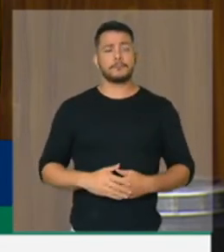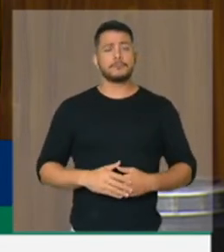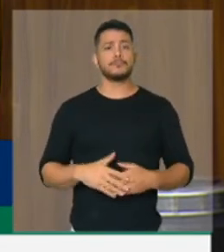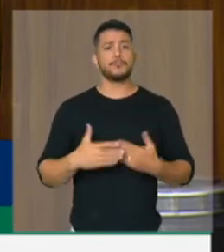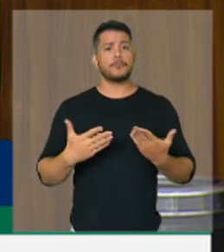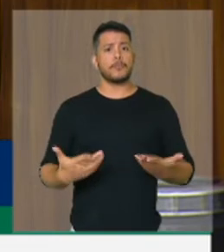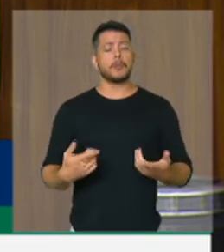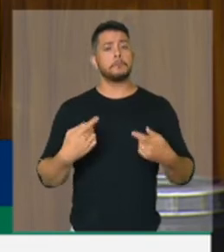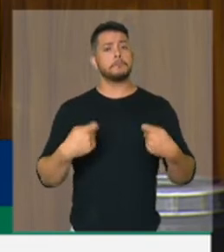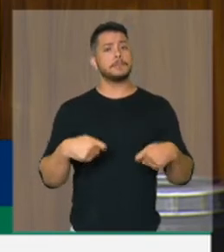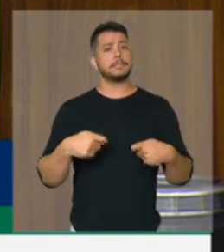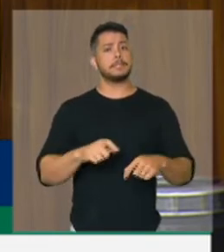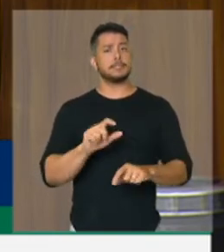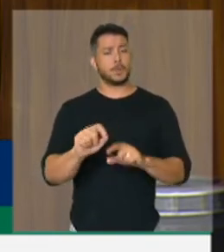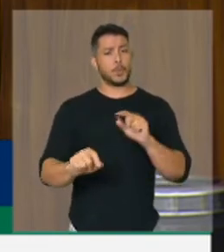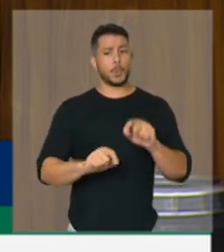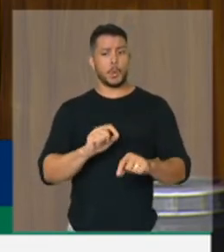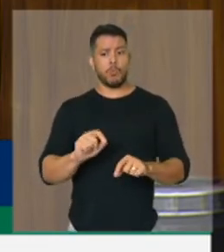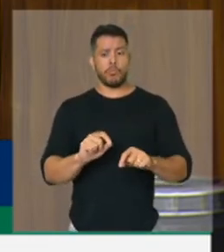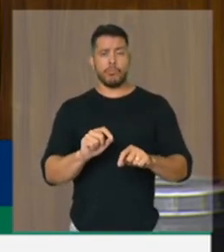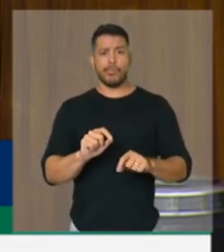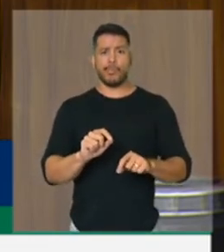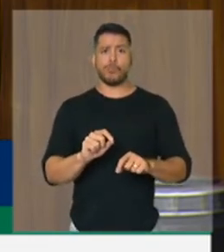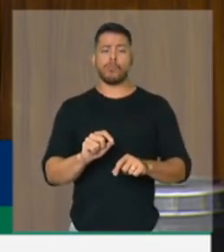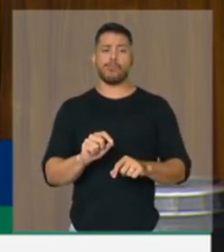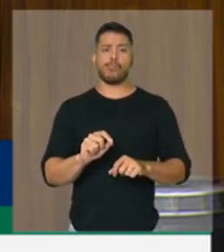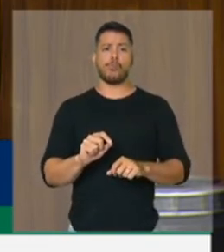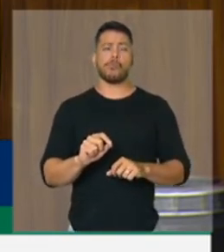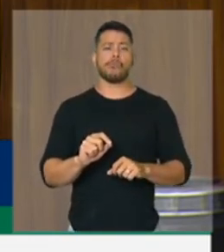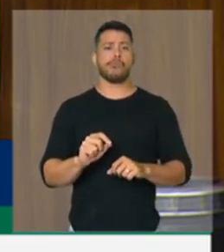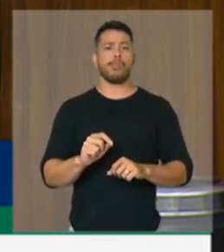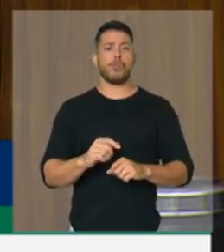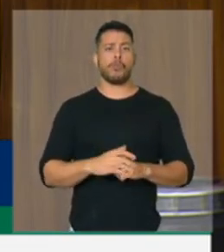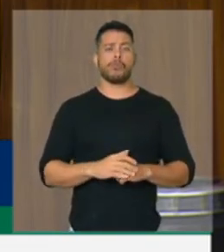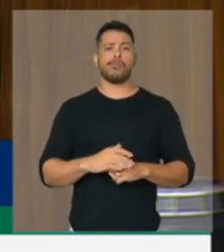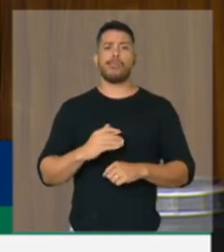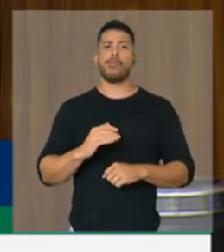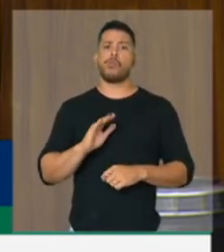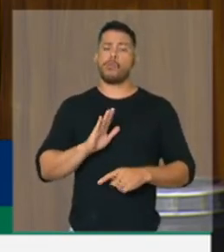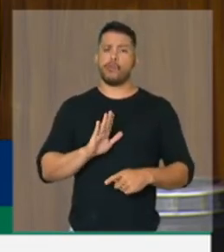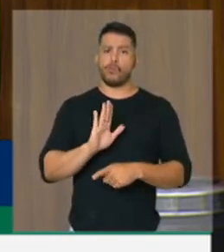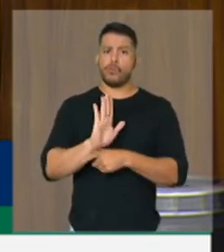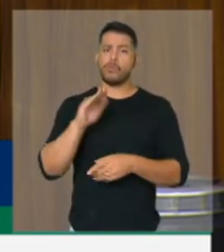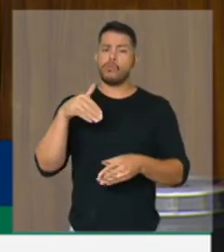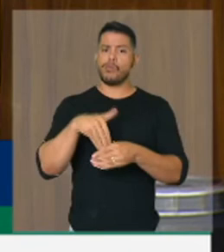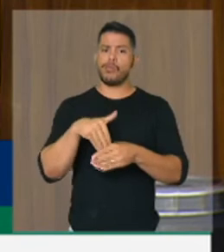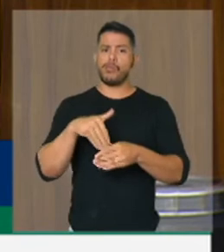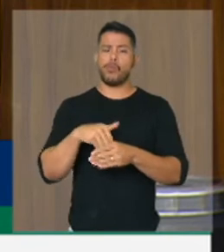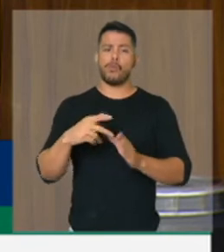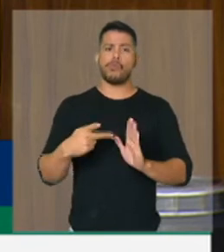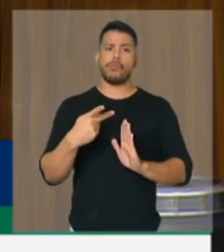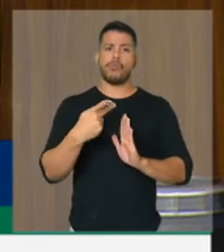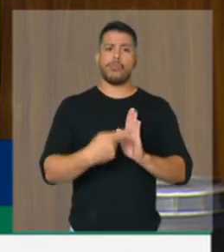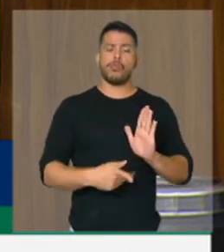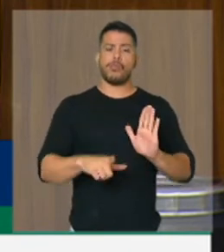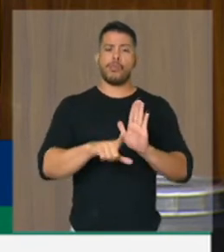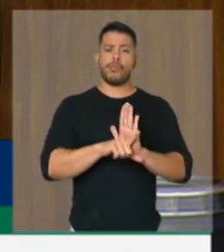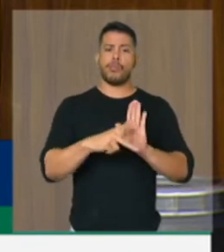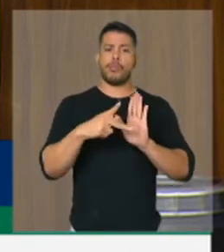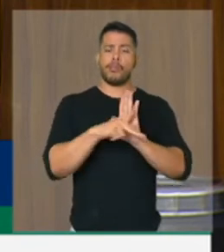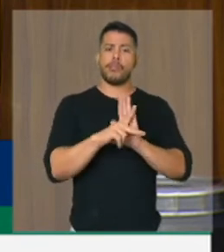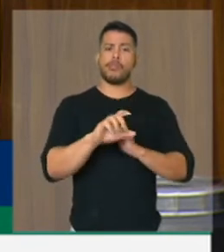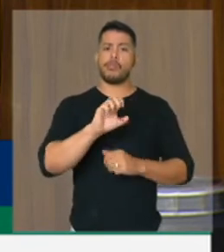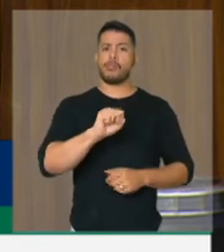carga do lombo do pequeno empreendedor brasileiro. Vamos votar já o PLP 89 de